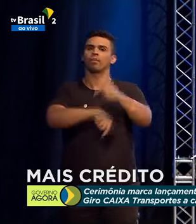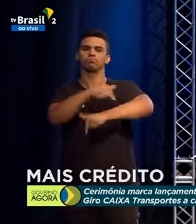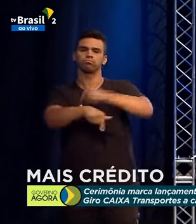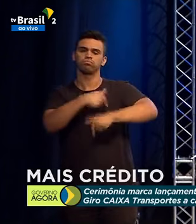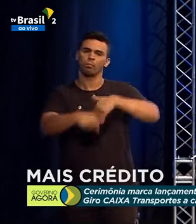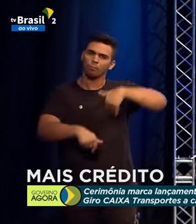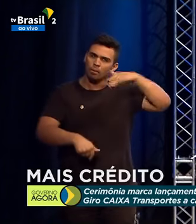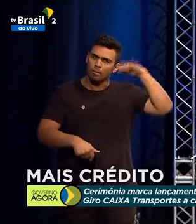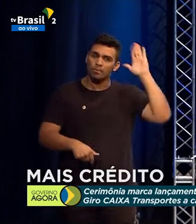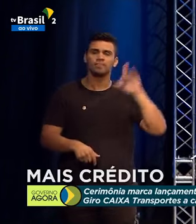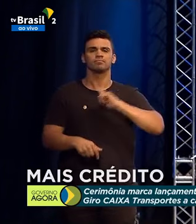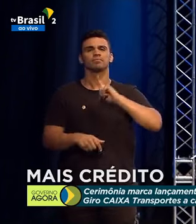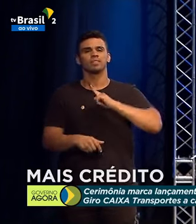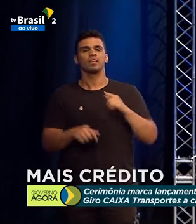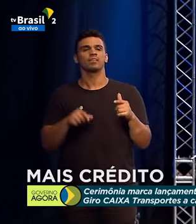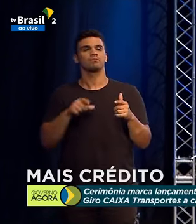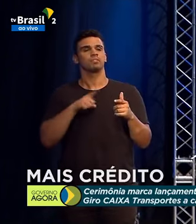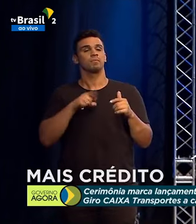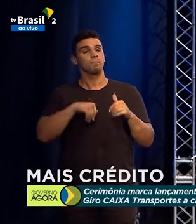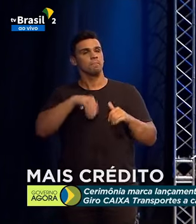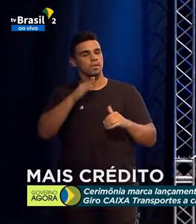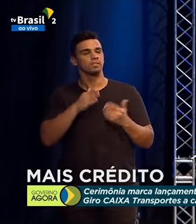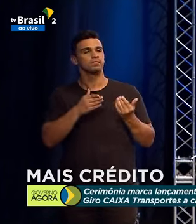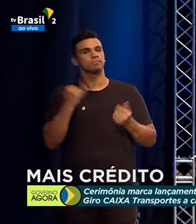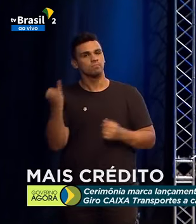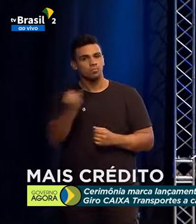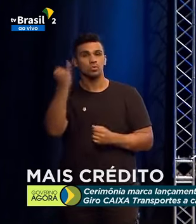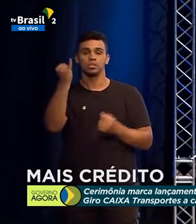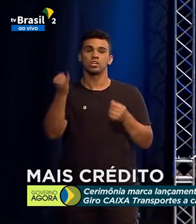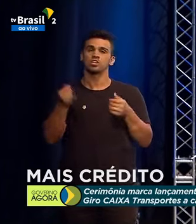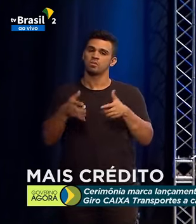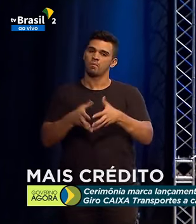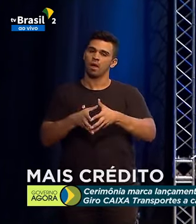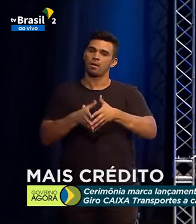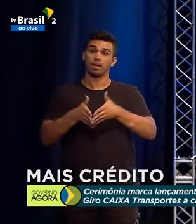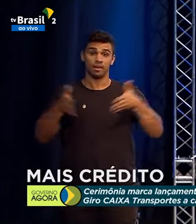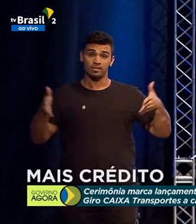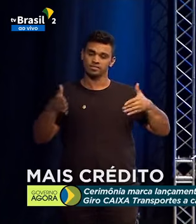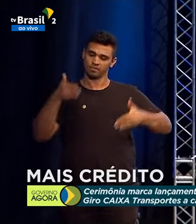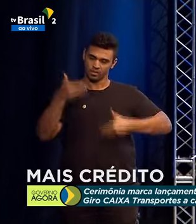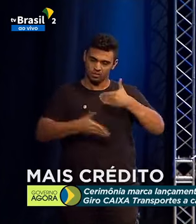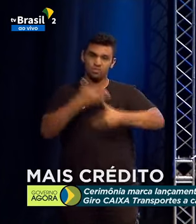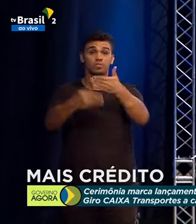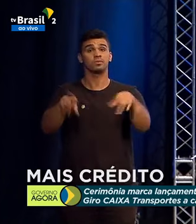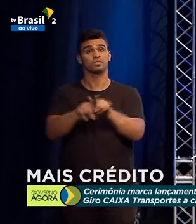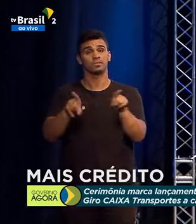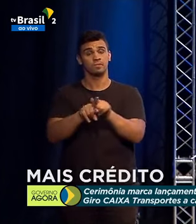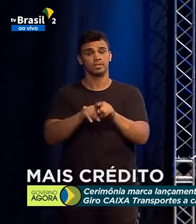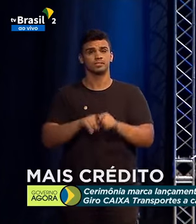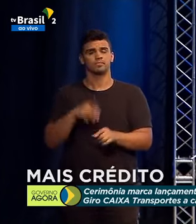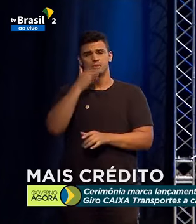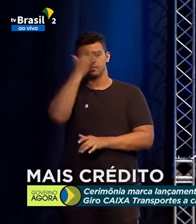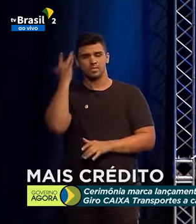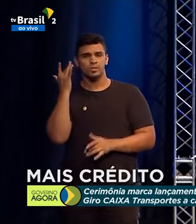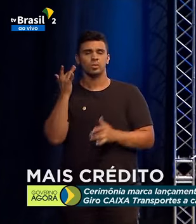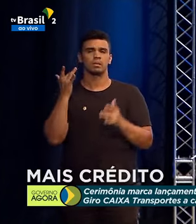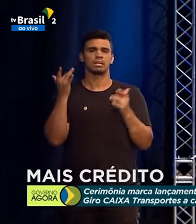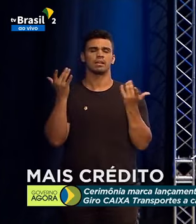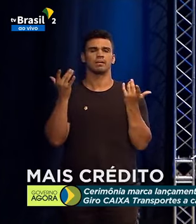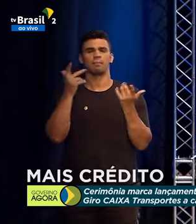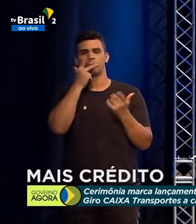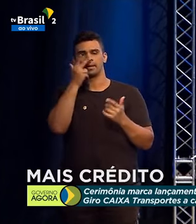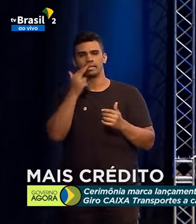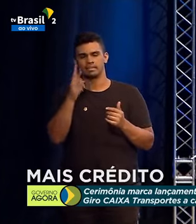mais um instrumento, mais uma alavanca para crescimento, para o desenvolvimento. Se engana quem pensa que o Brasil